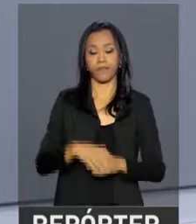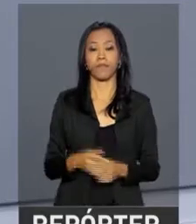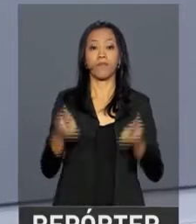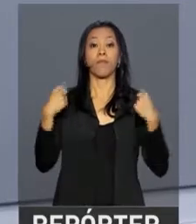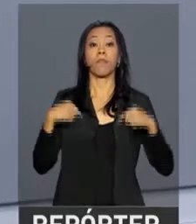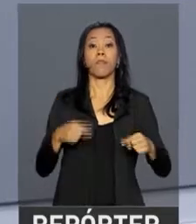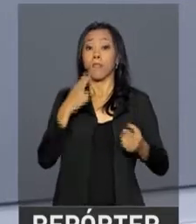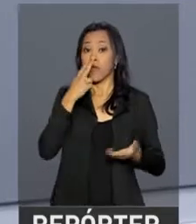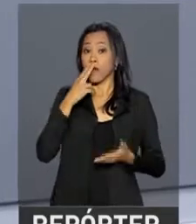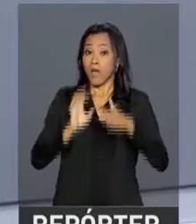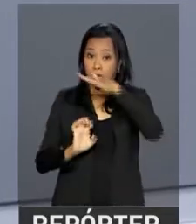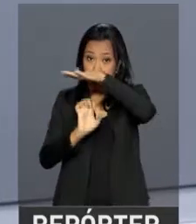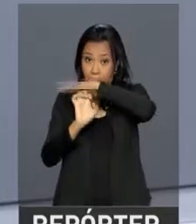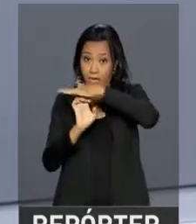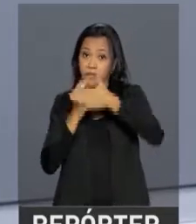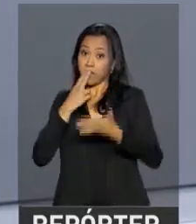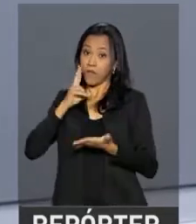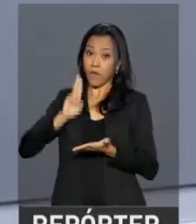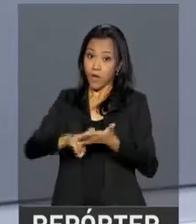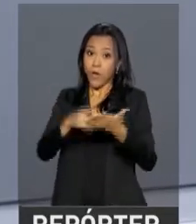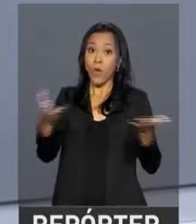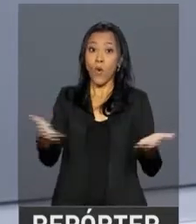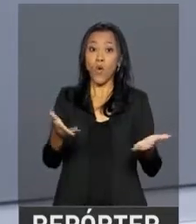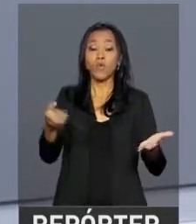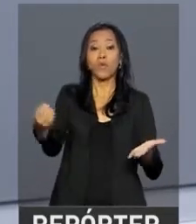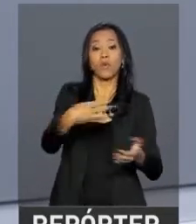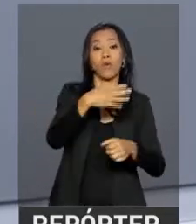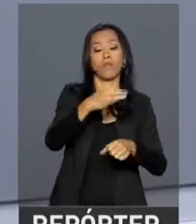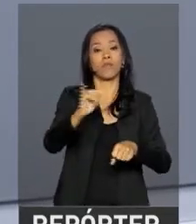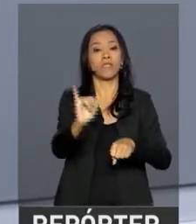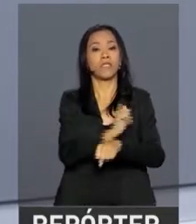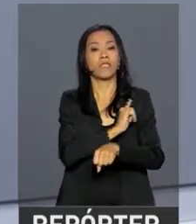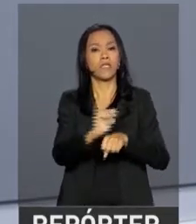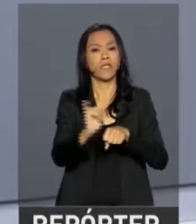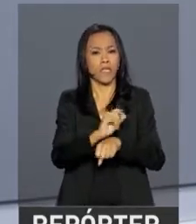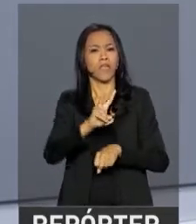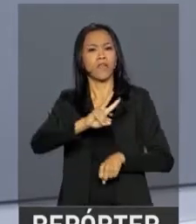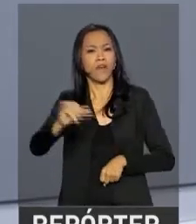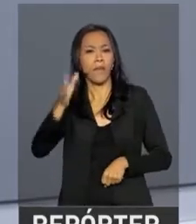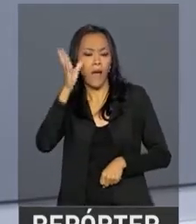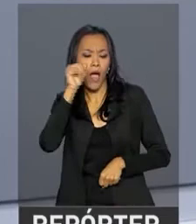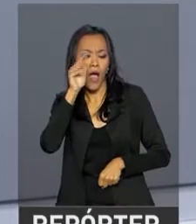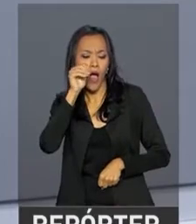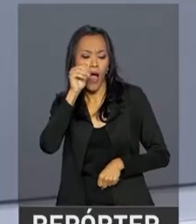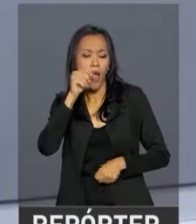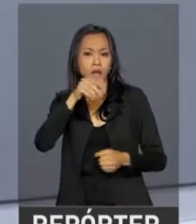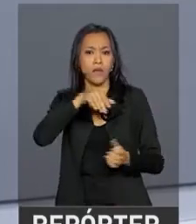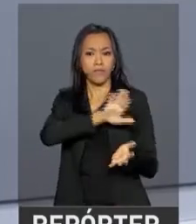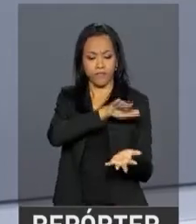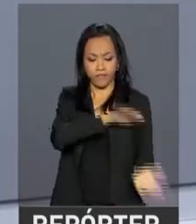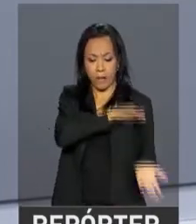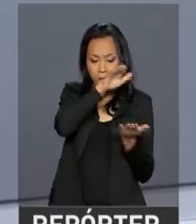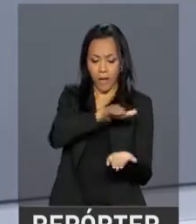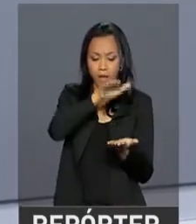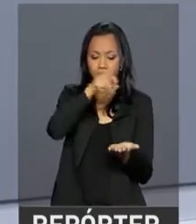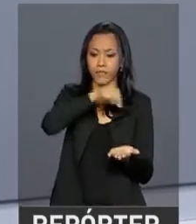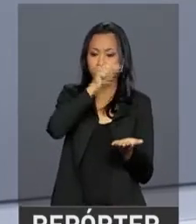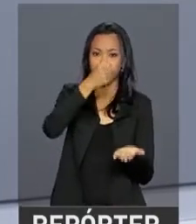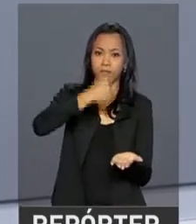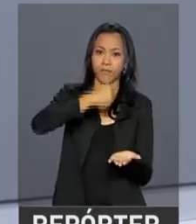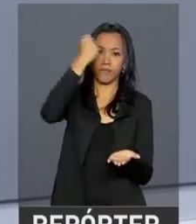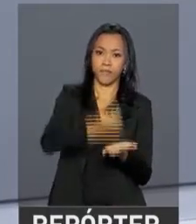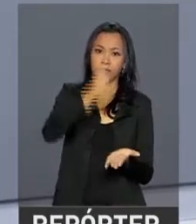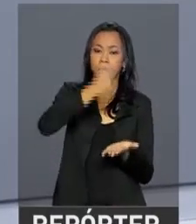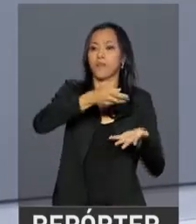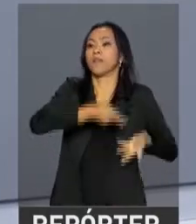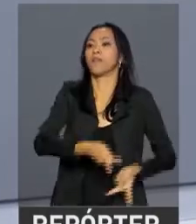Os Correios lançam hoje uma nova ferramenta que vai permitir o acompanhamento das encomendas de objetos registrados apenas